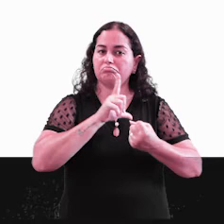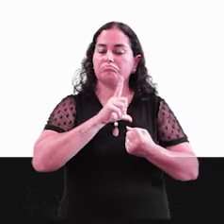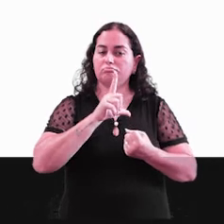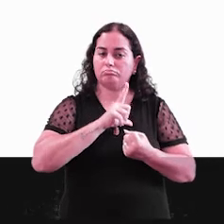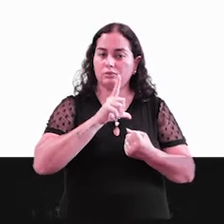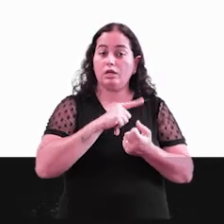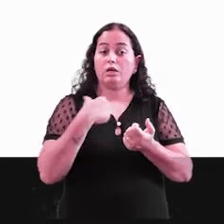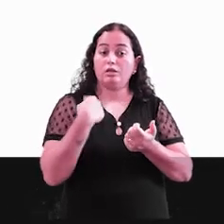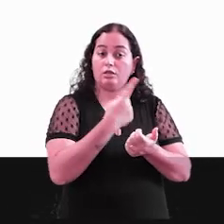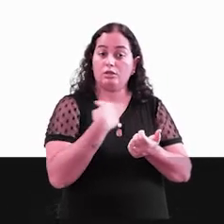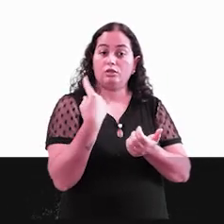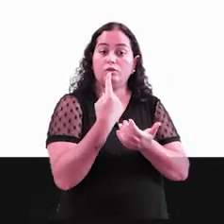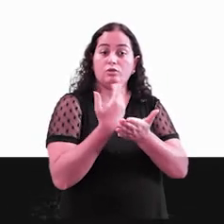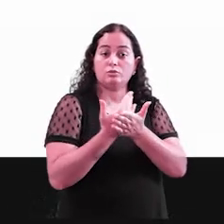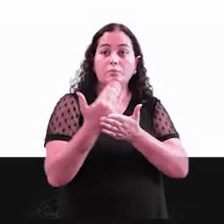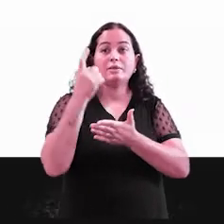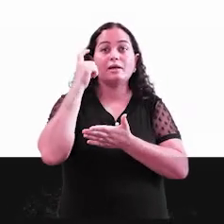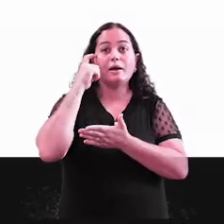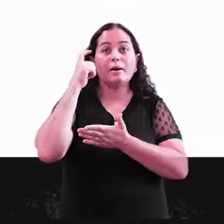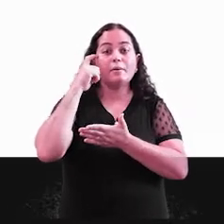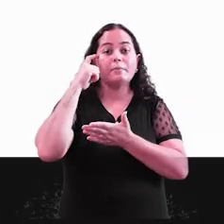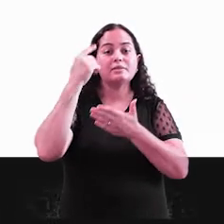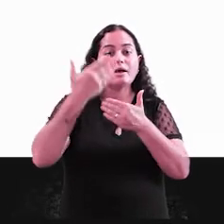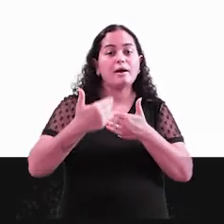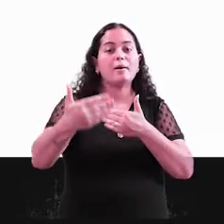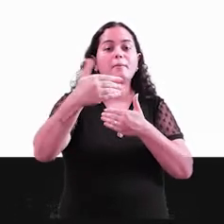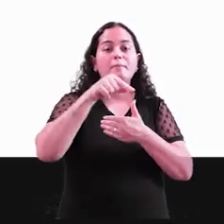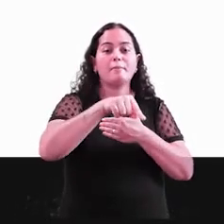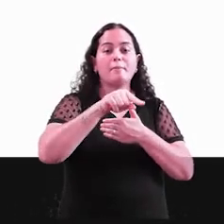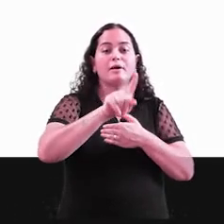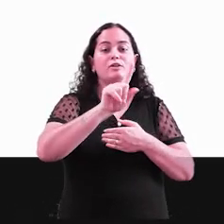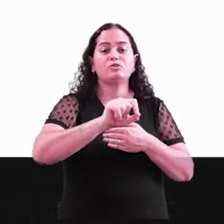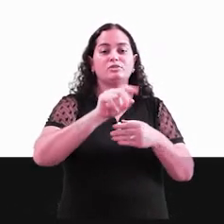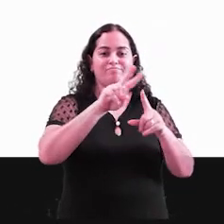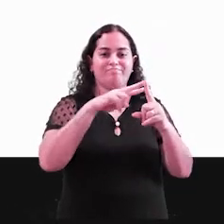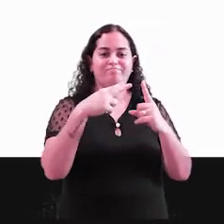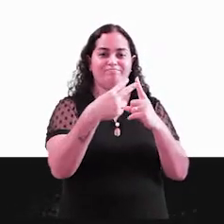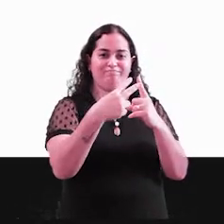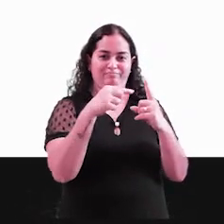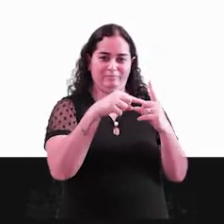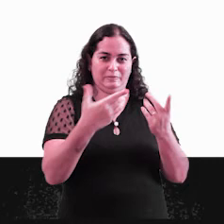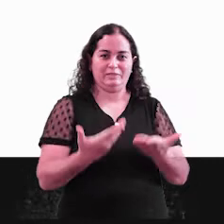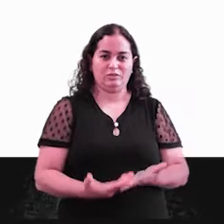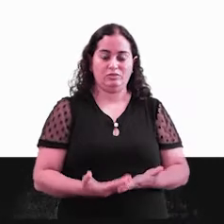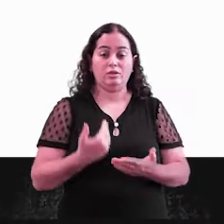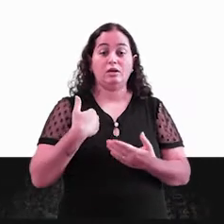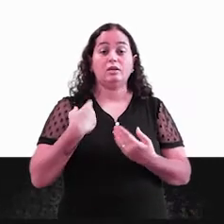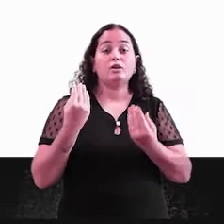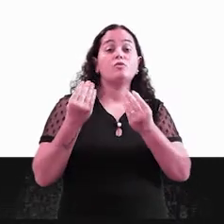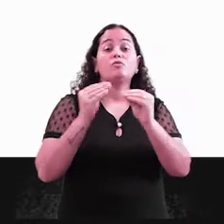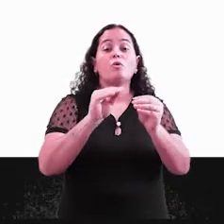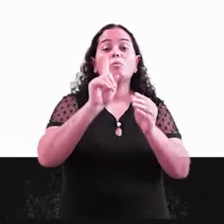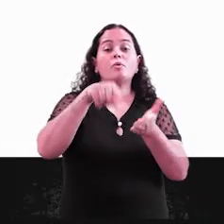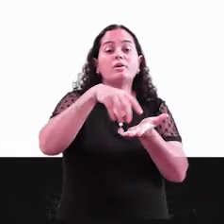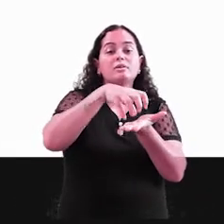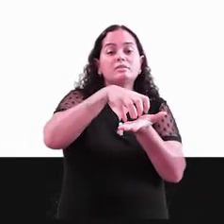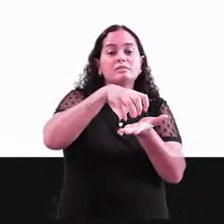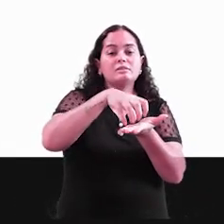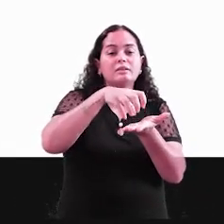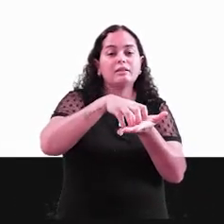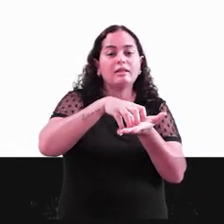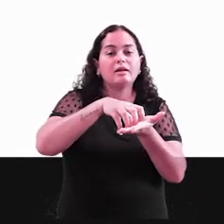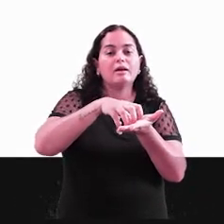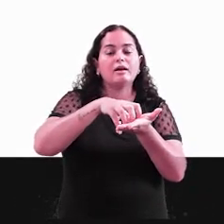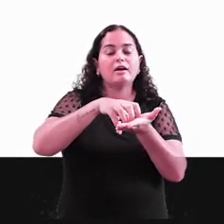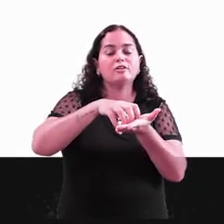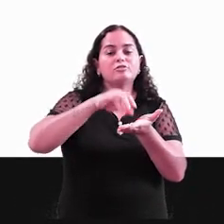a gente passa a pensar a partir dessa perspectiva. Então, eu vou colocar a centralidade no